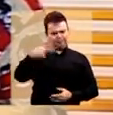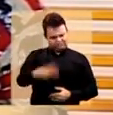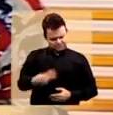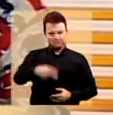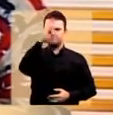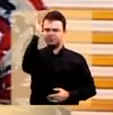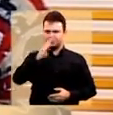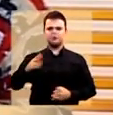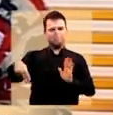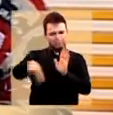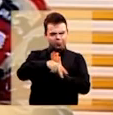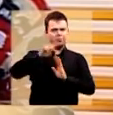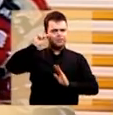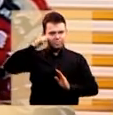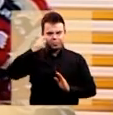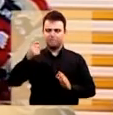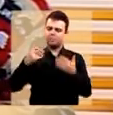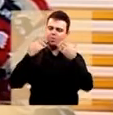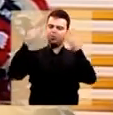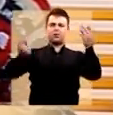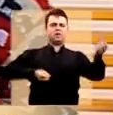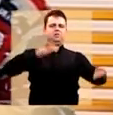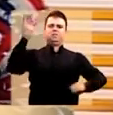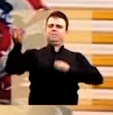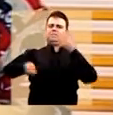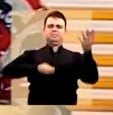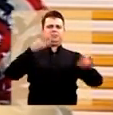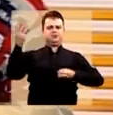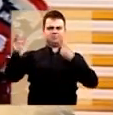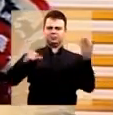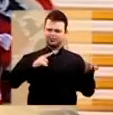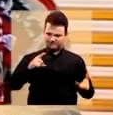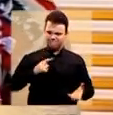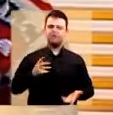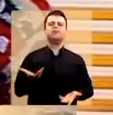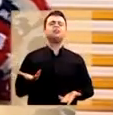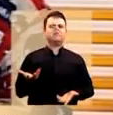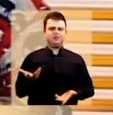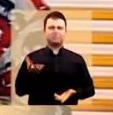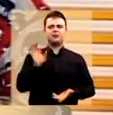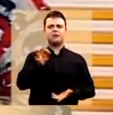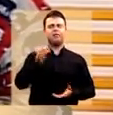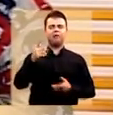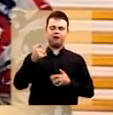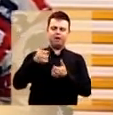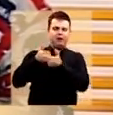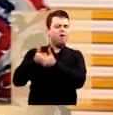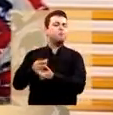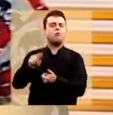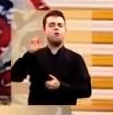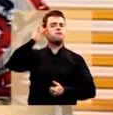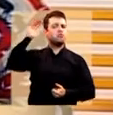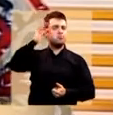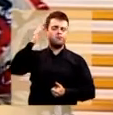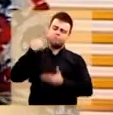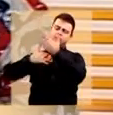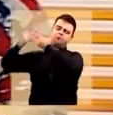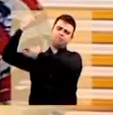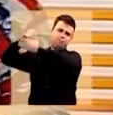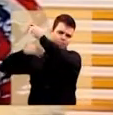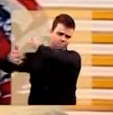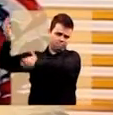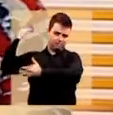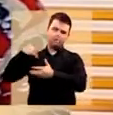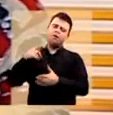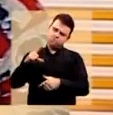continuam existindo, elas têm matriz, têm uma filosofia anterior, mas que também